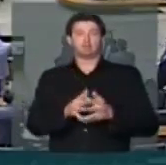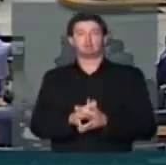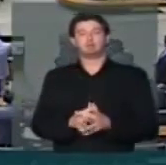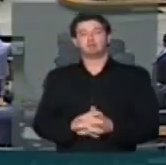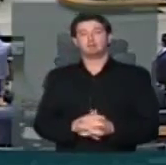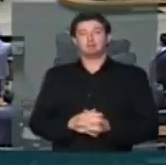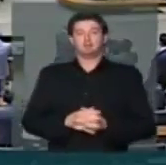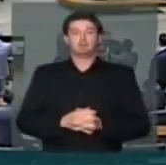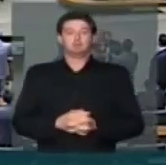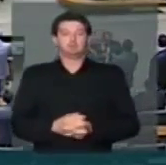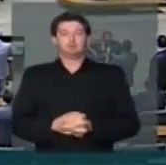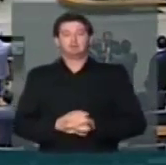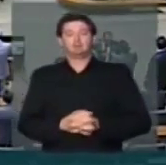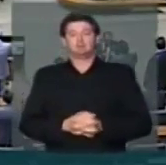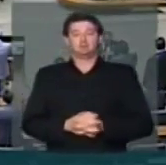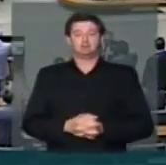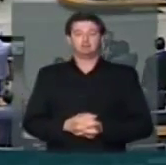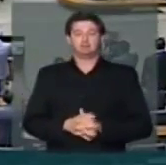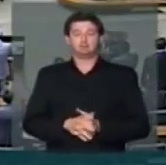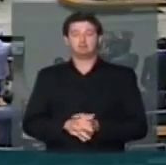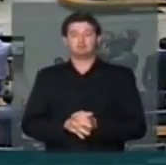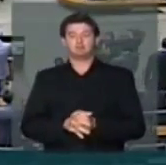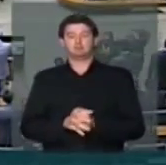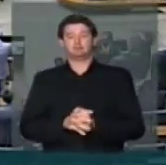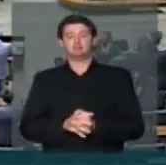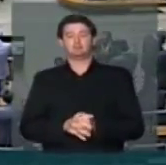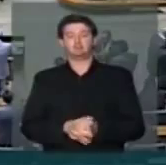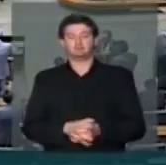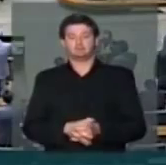o feminicídio no rol dos crimes hediondos.